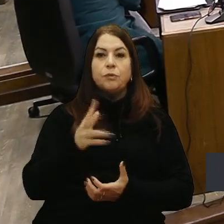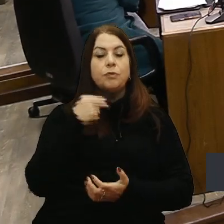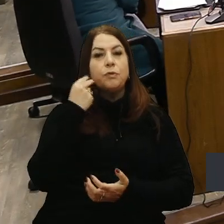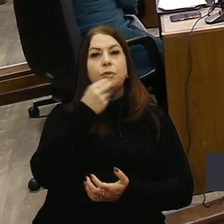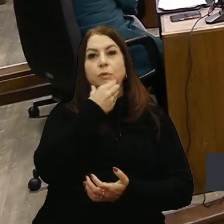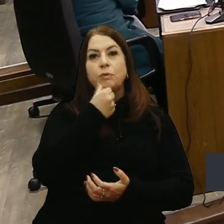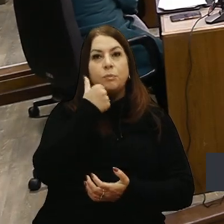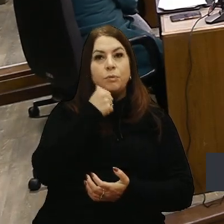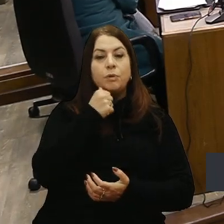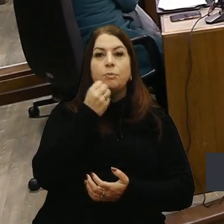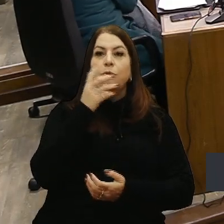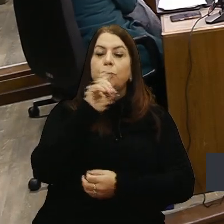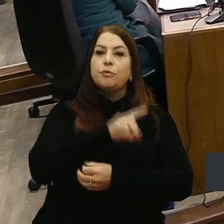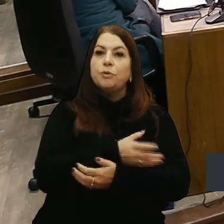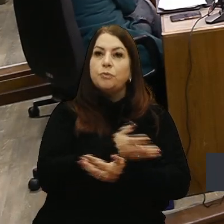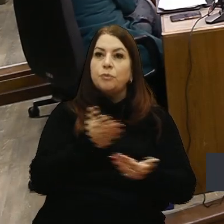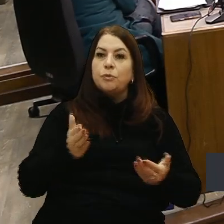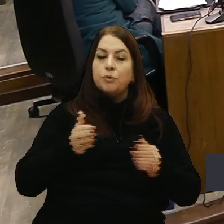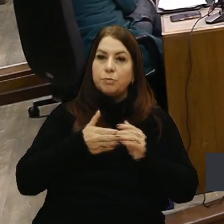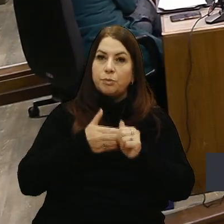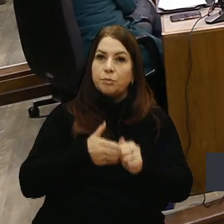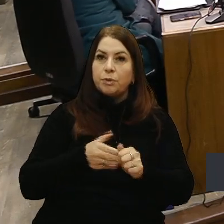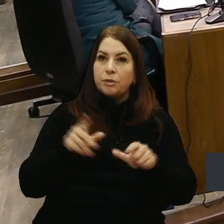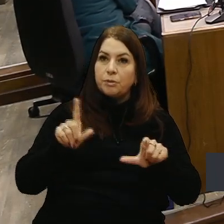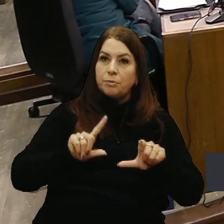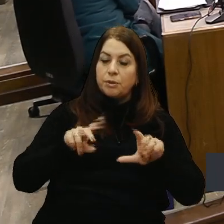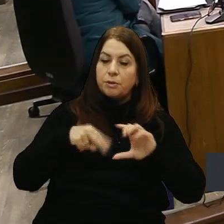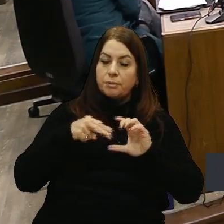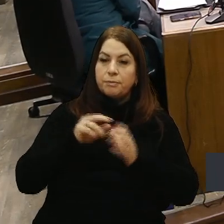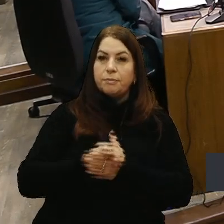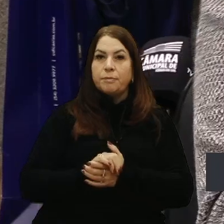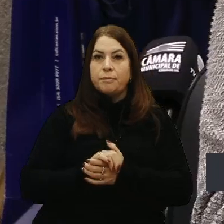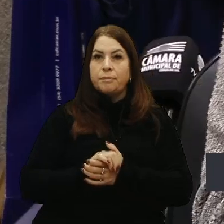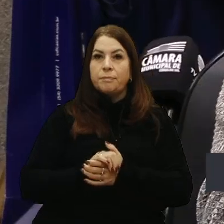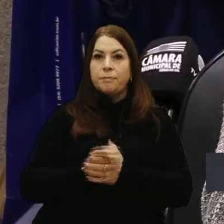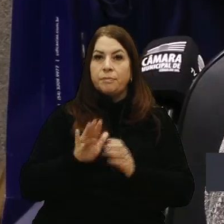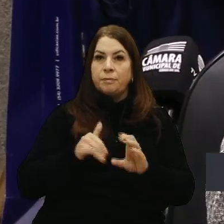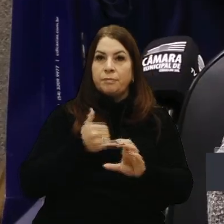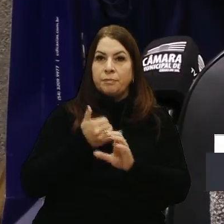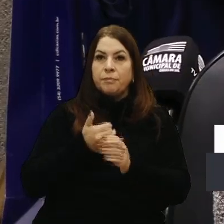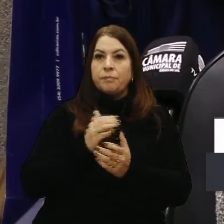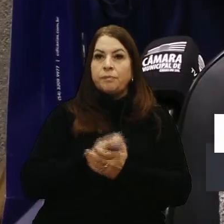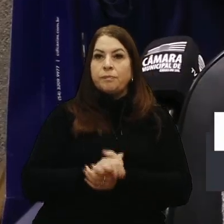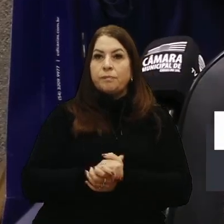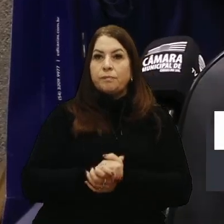vereadores, bom dia a todos que nos acompanham pela TV Câmara, pelos canais